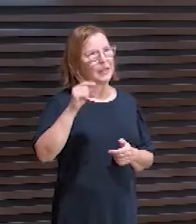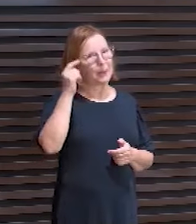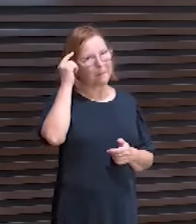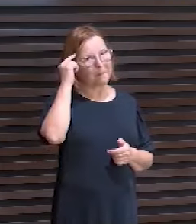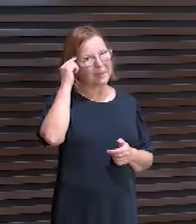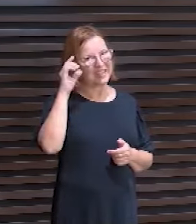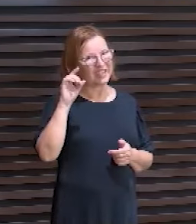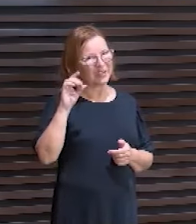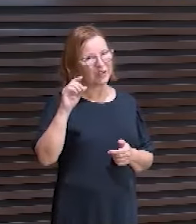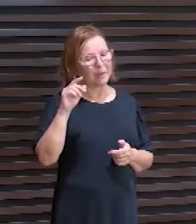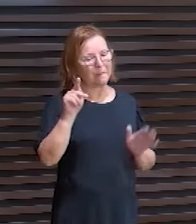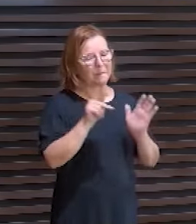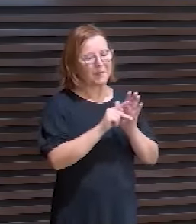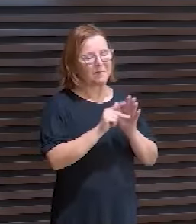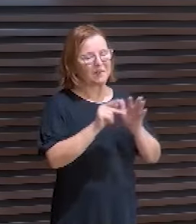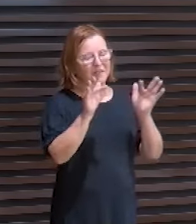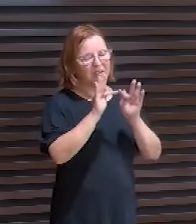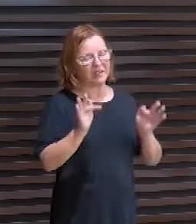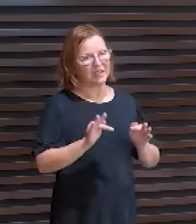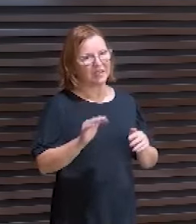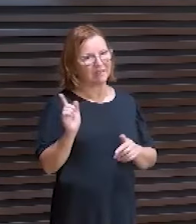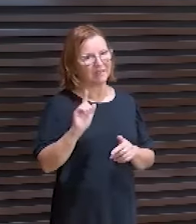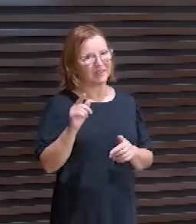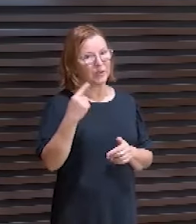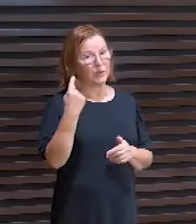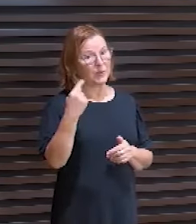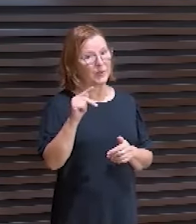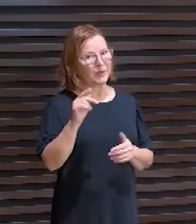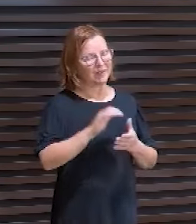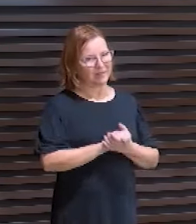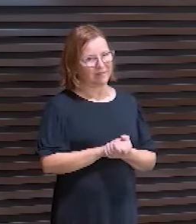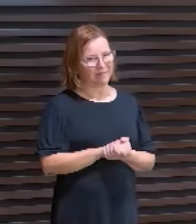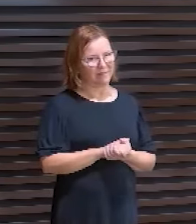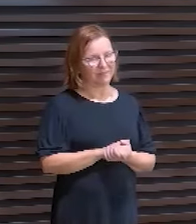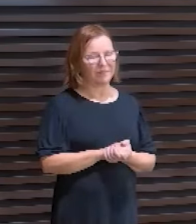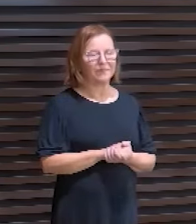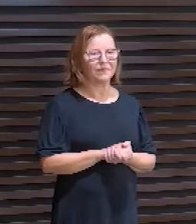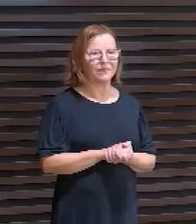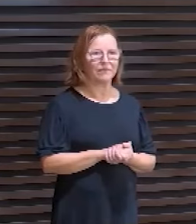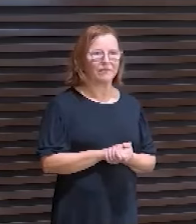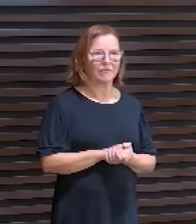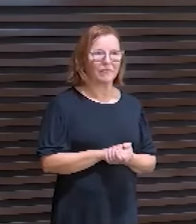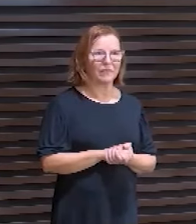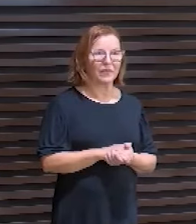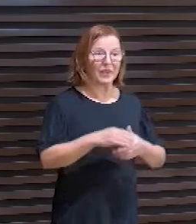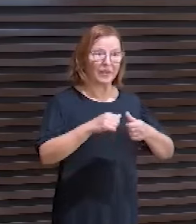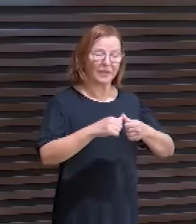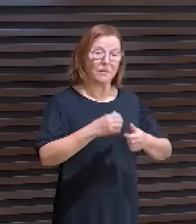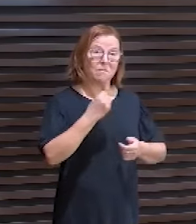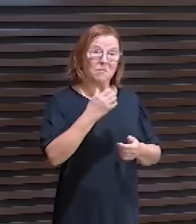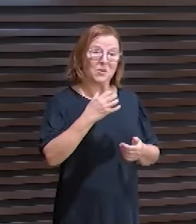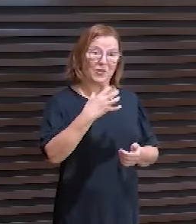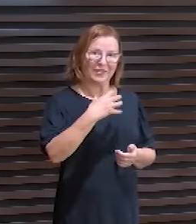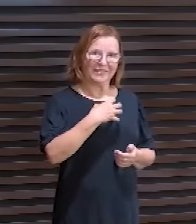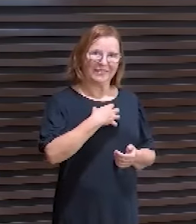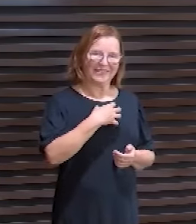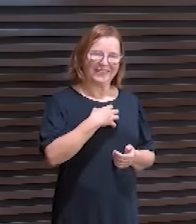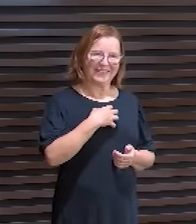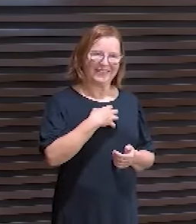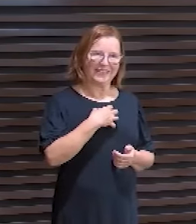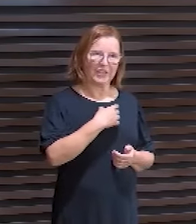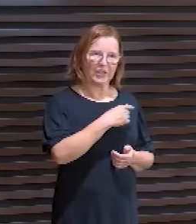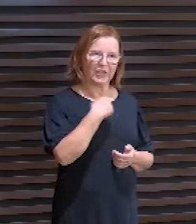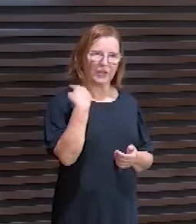cônjuge Esse é um bom é um é um bom uma boa forma da gente